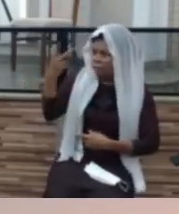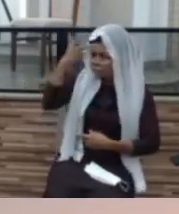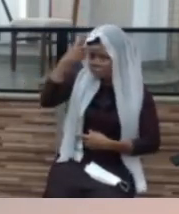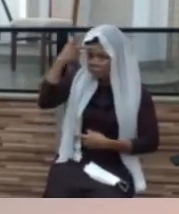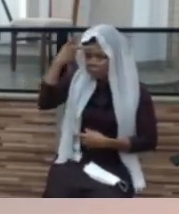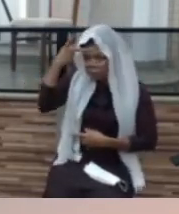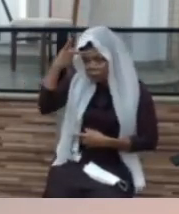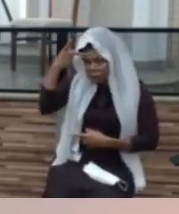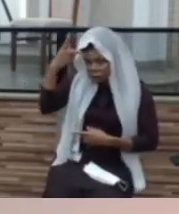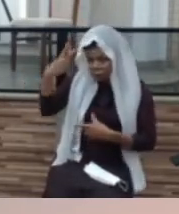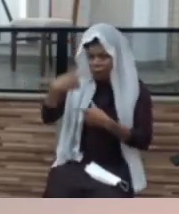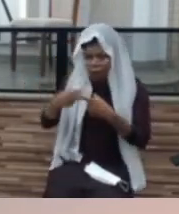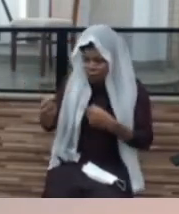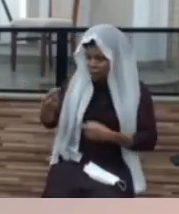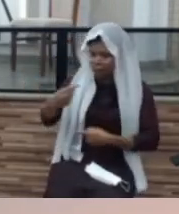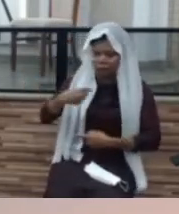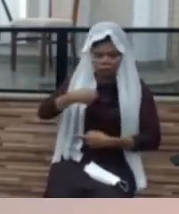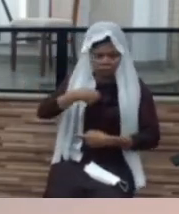até, irmãos,